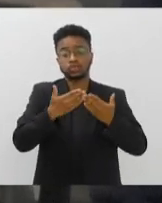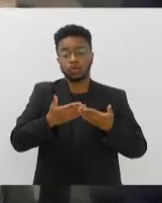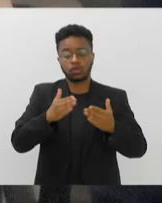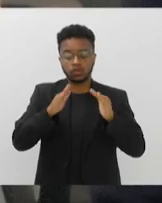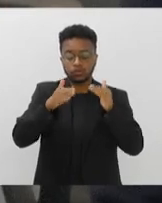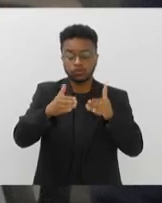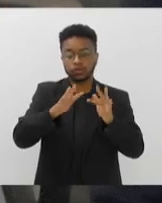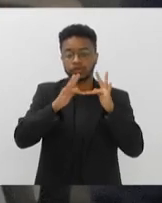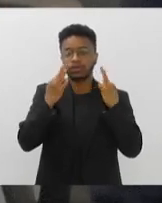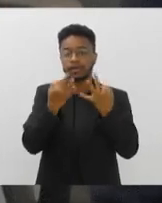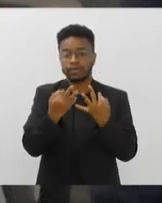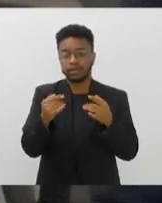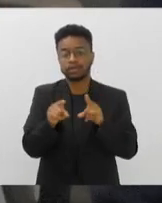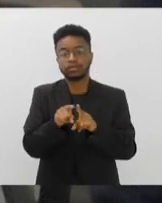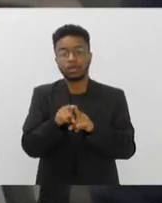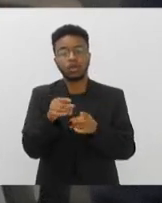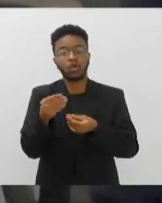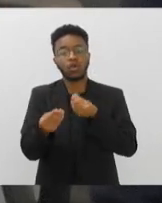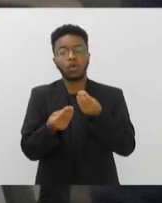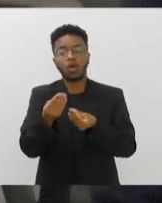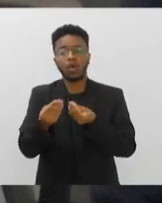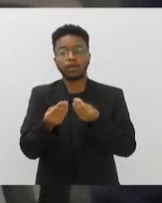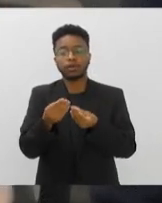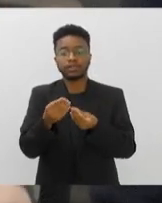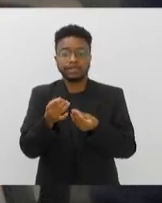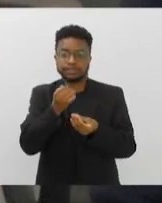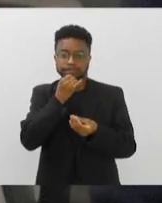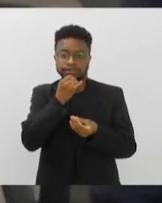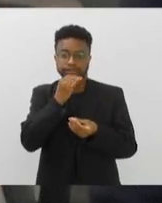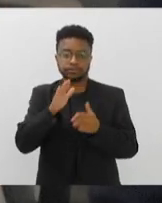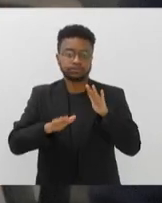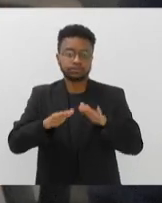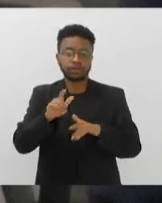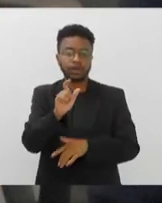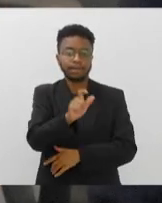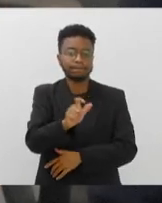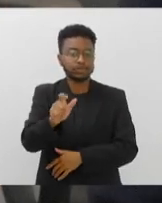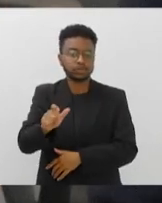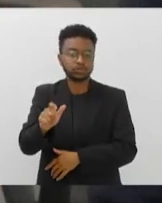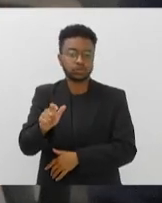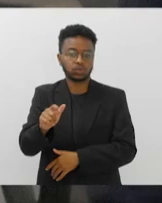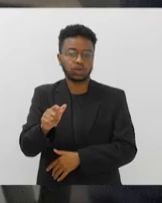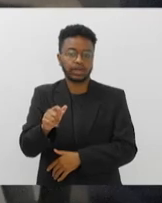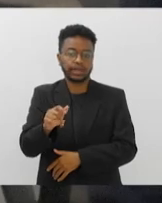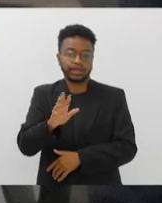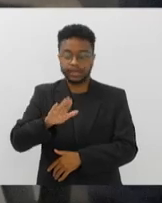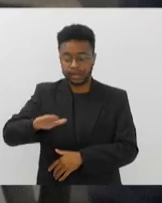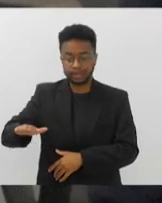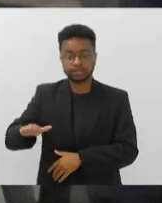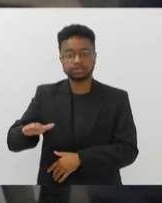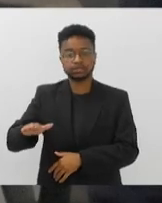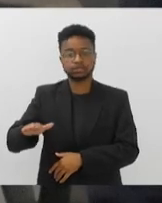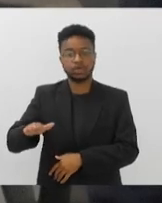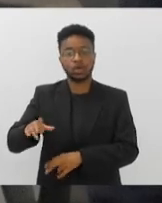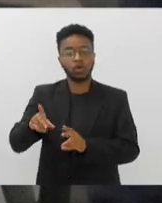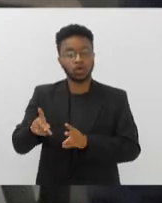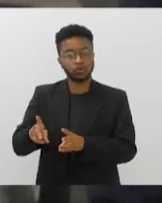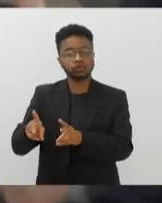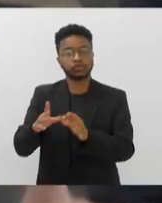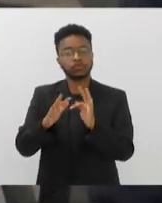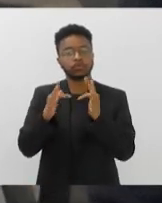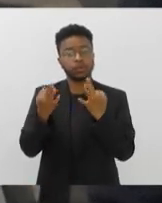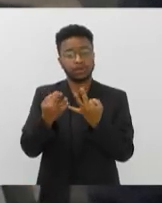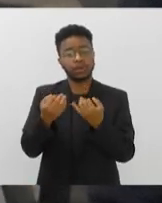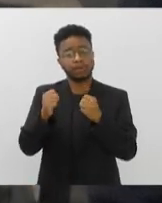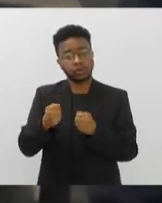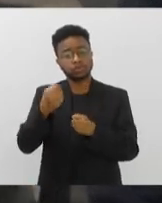para tratar até de pessoas eh que não ainda não não foram desligadas as crianças que não foram desligadas das suas famílias mas que a gente pode